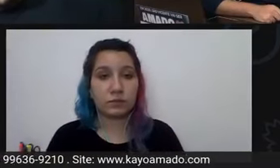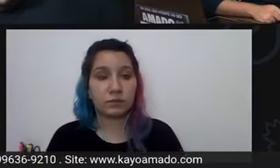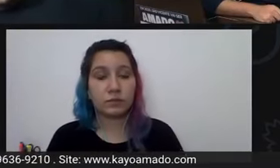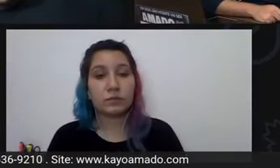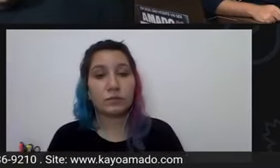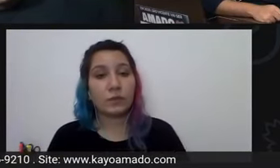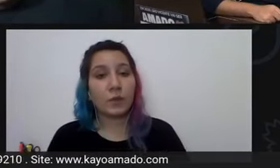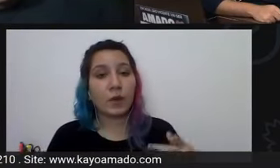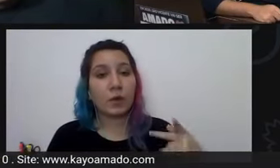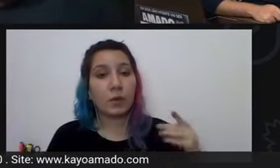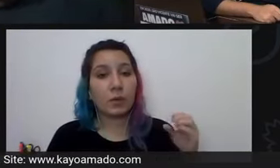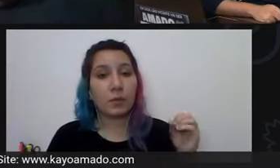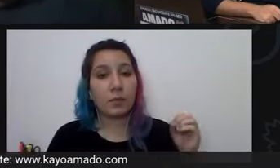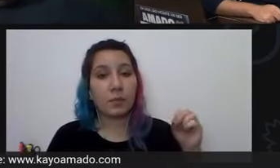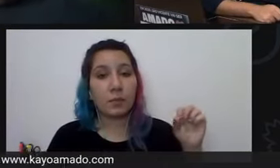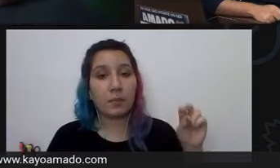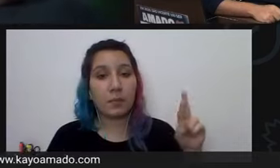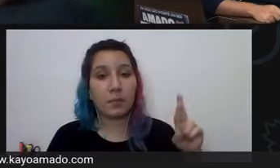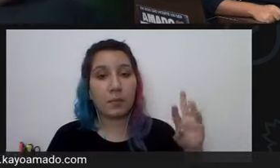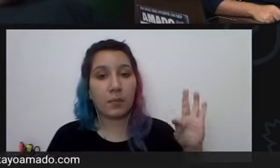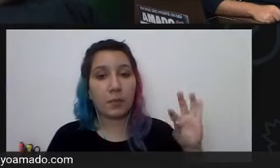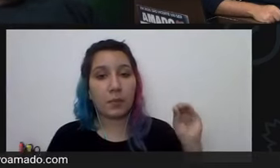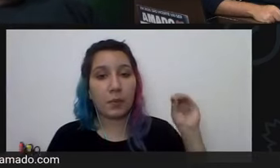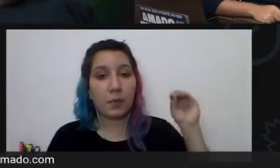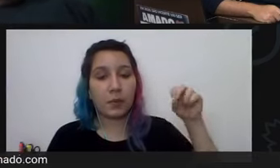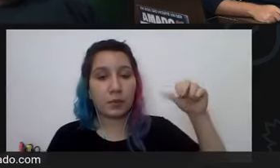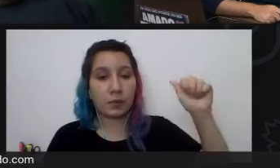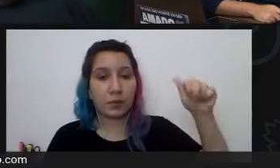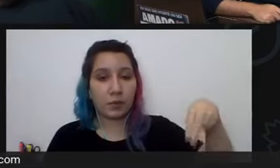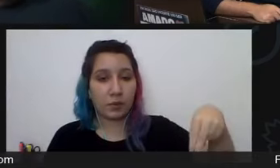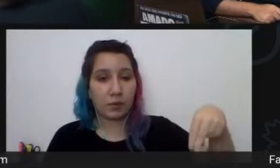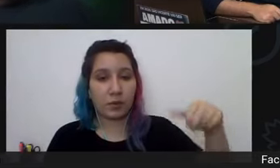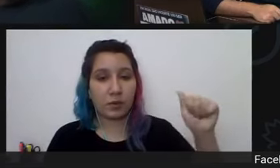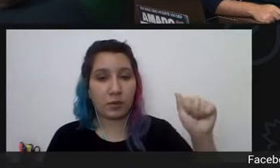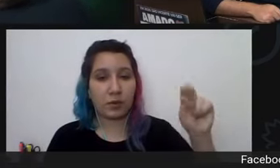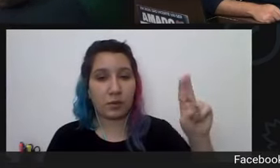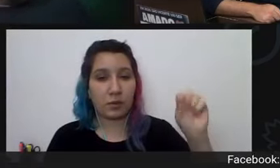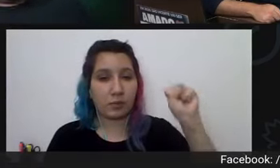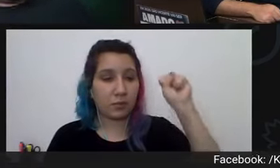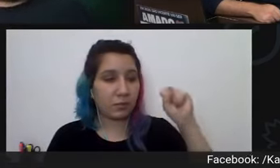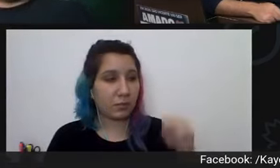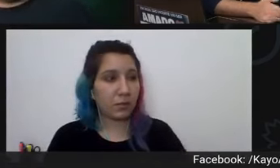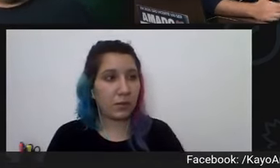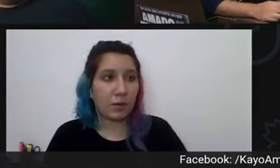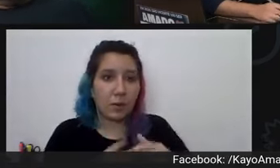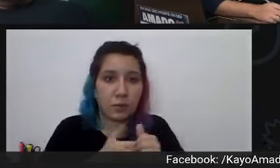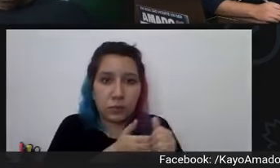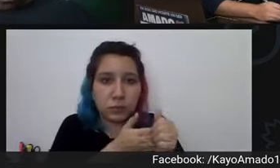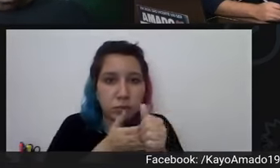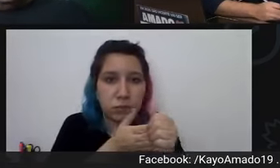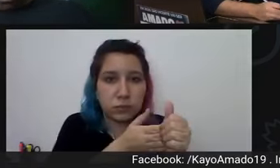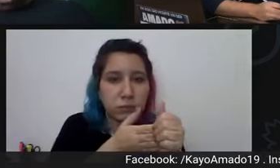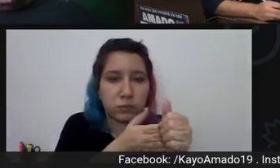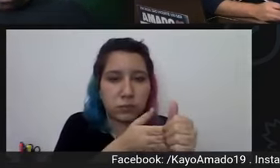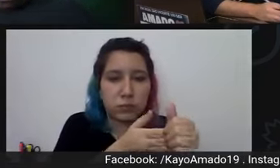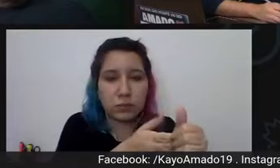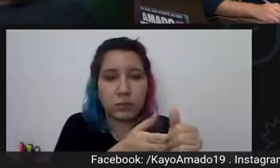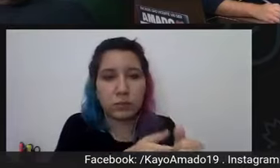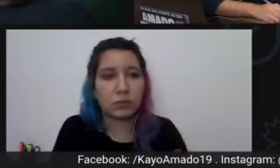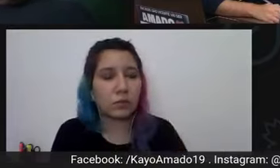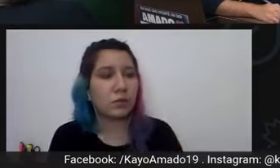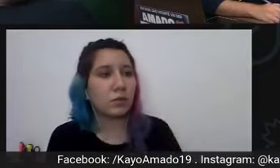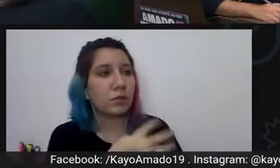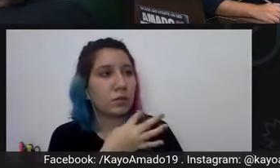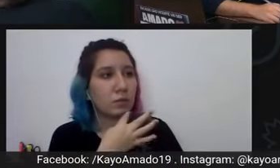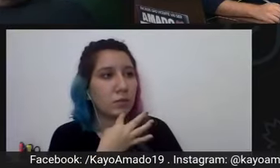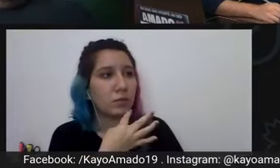né? A gente tem algumas coisas que a gente tem que pensar, porque a gente tem que fazer uma rota da colonização brasileira, né? Então, que